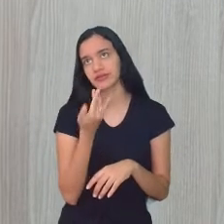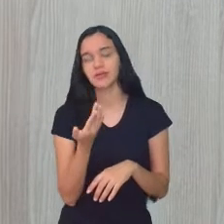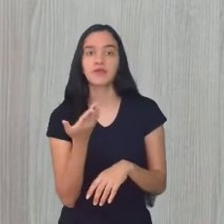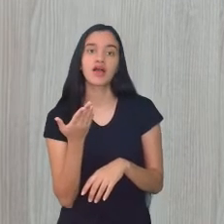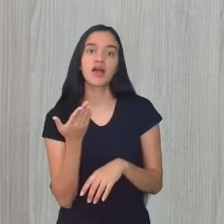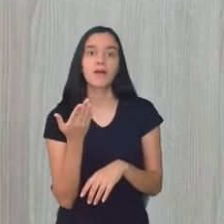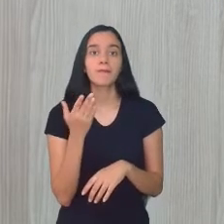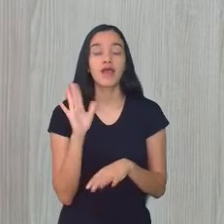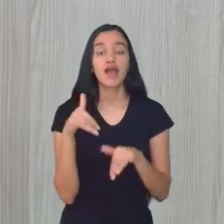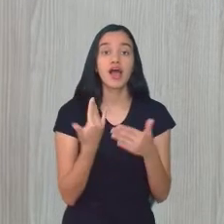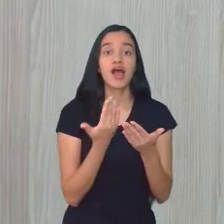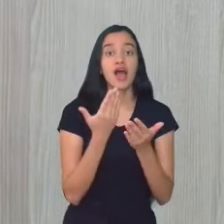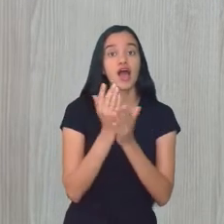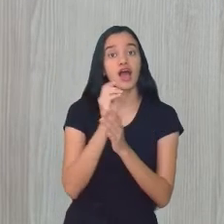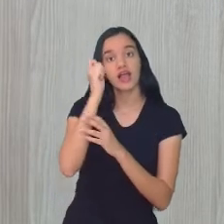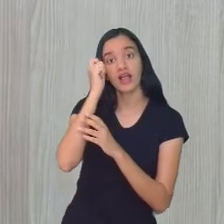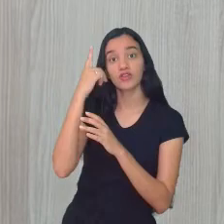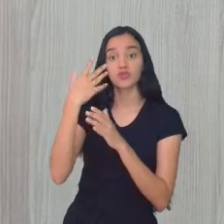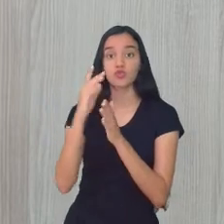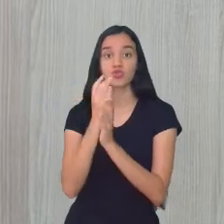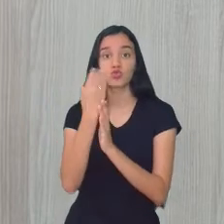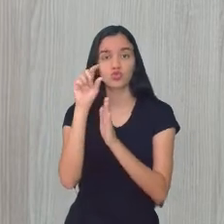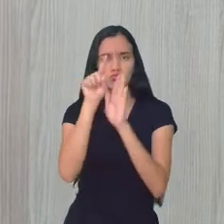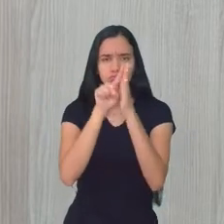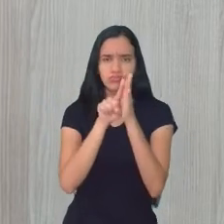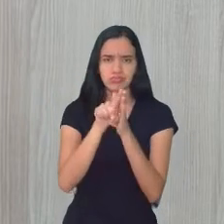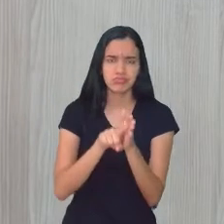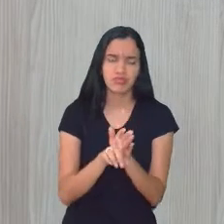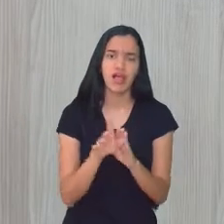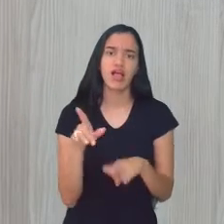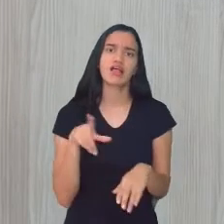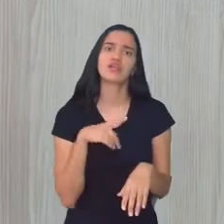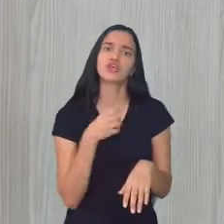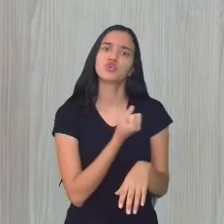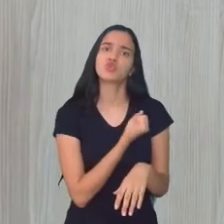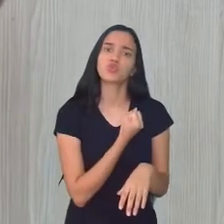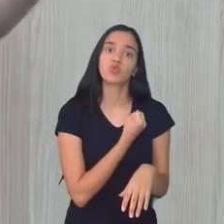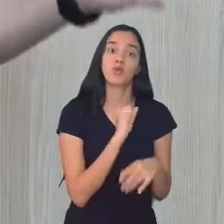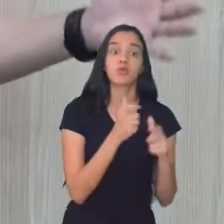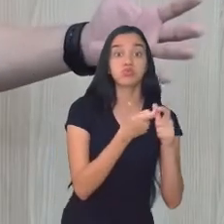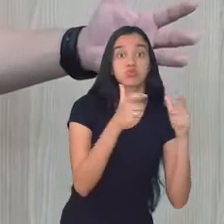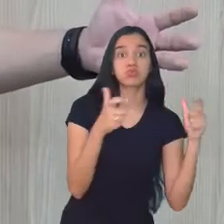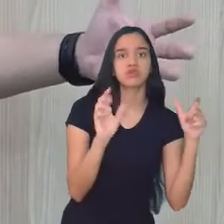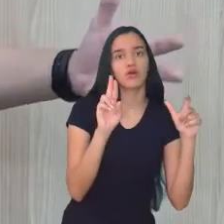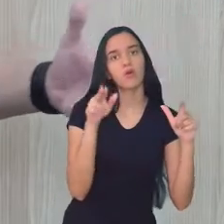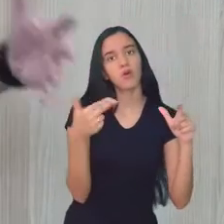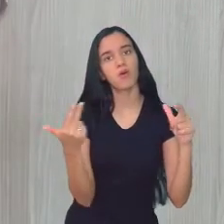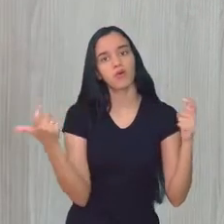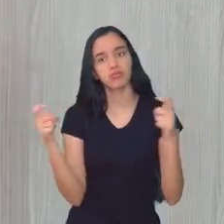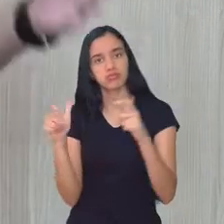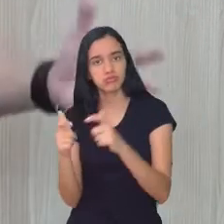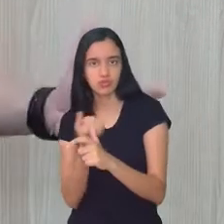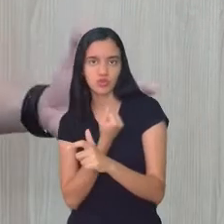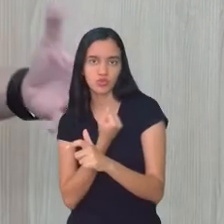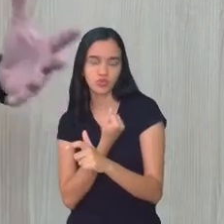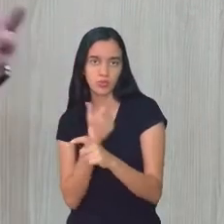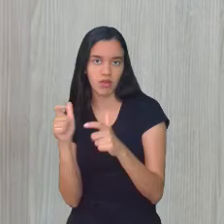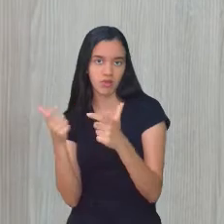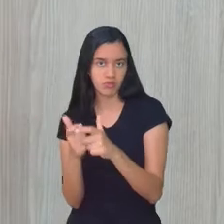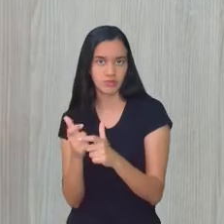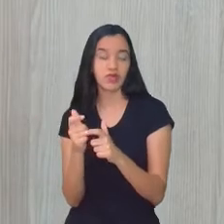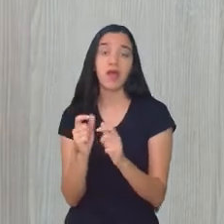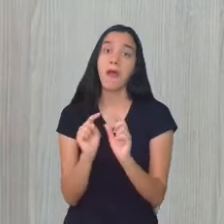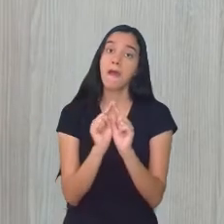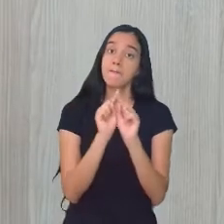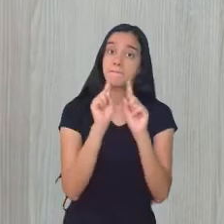a ideia de notação científica. Você vai verificar que existem números que são muito grandes, ou números que são muito pequenos,